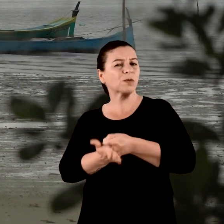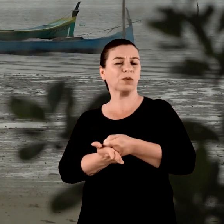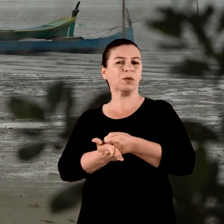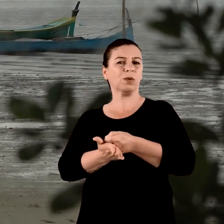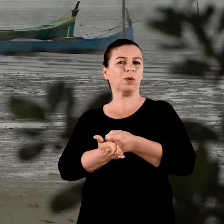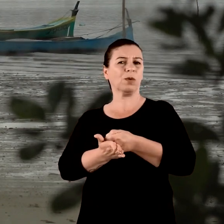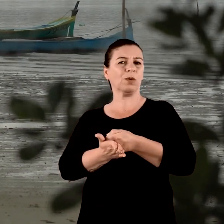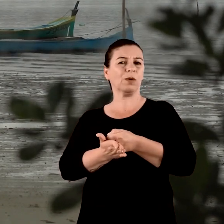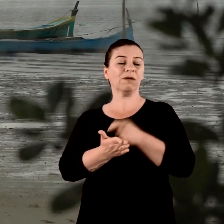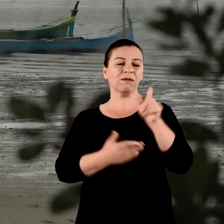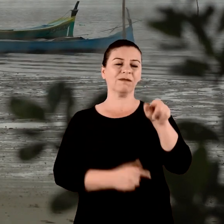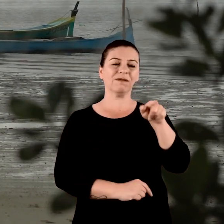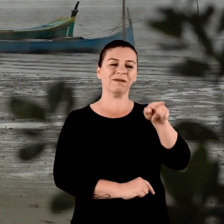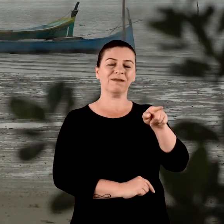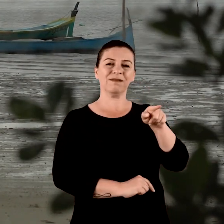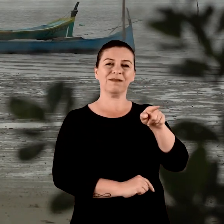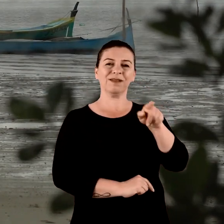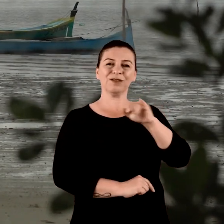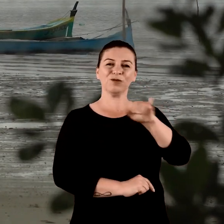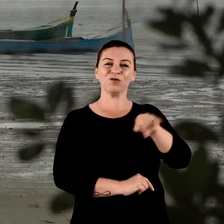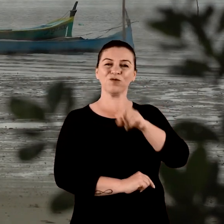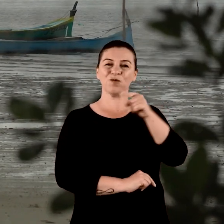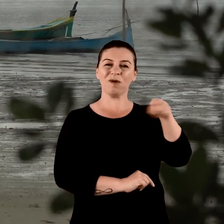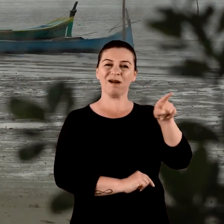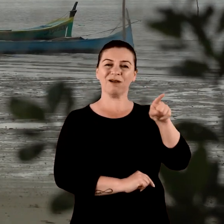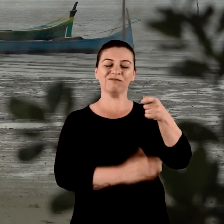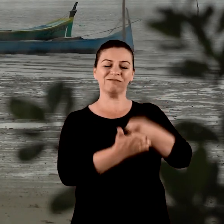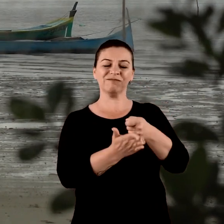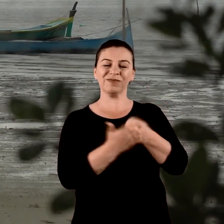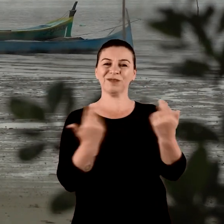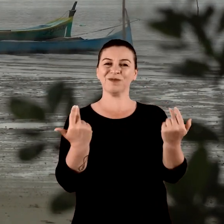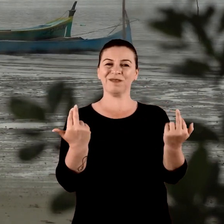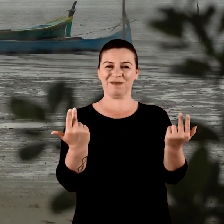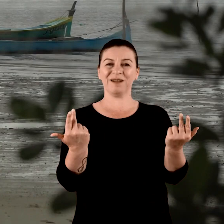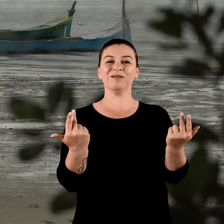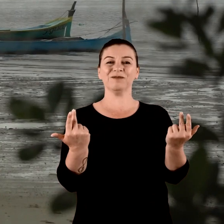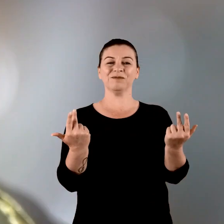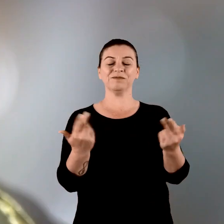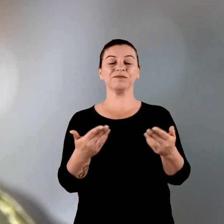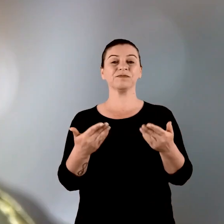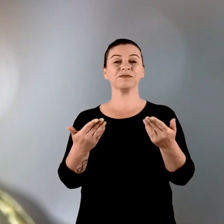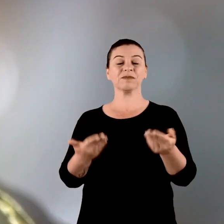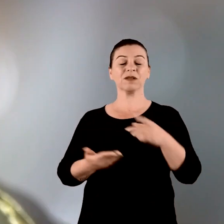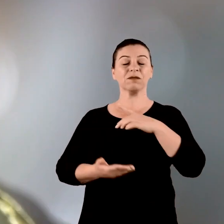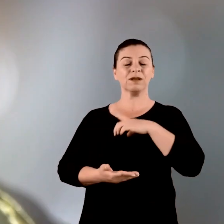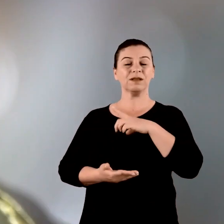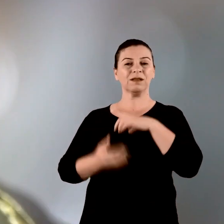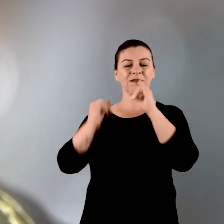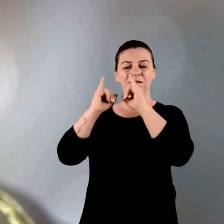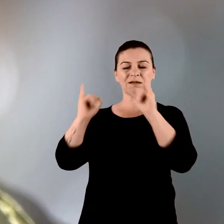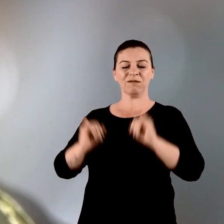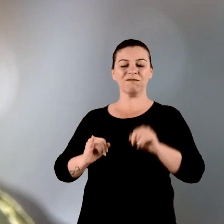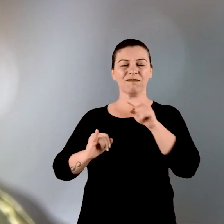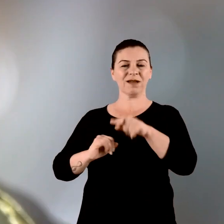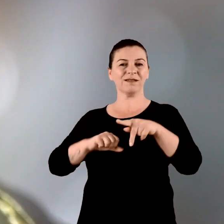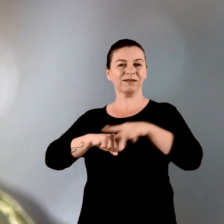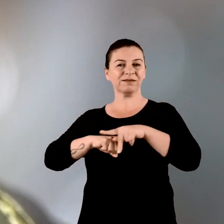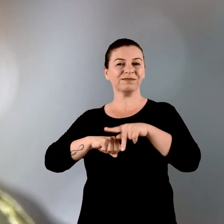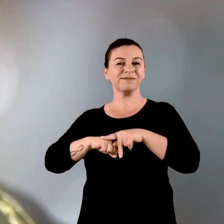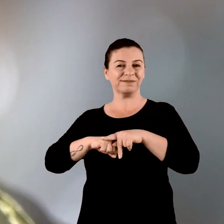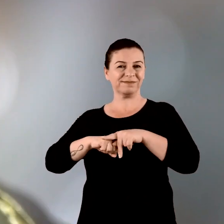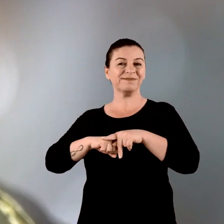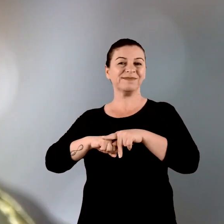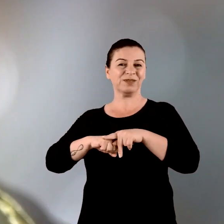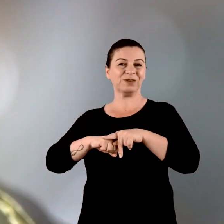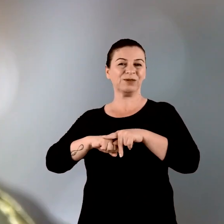homem que lutou, aquele homem seu João, um homem lutando nos dias de hoje. Então ele tem naquela imagem do